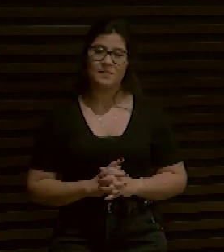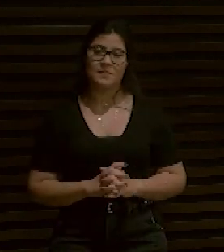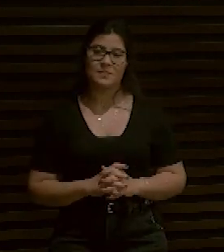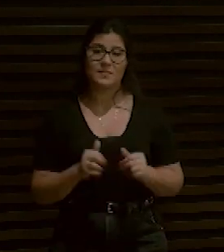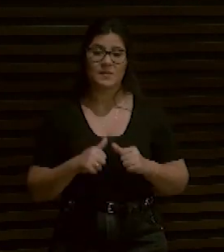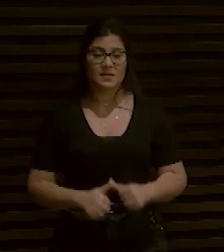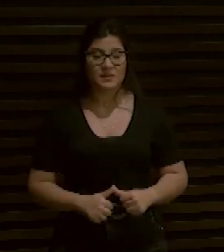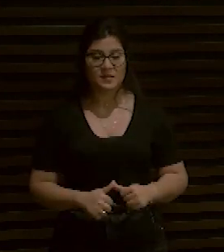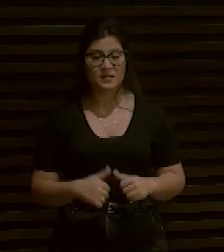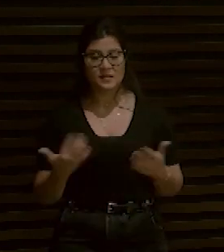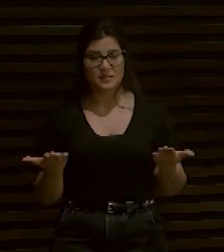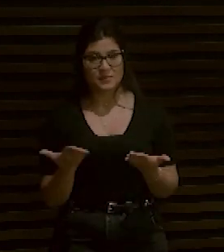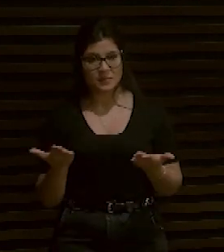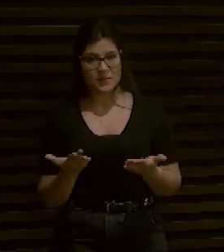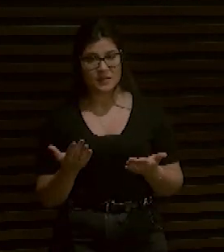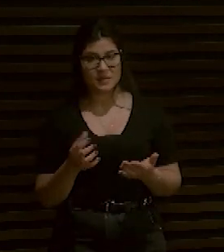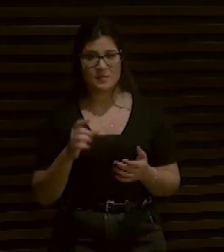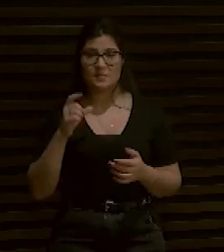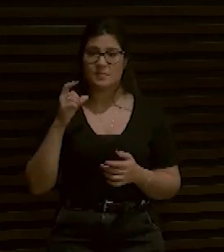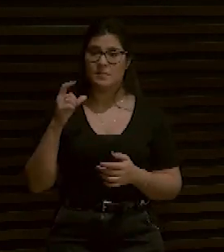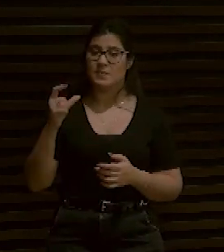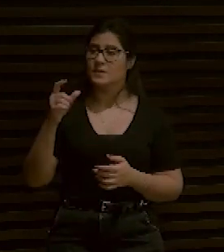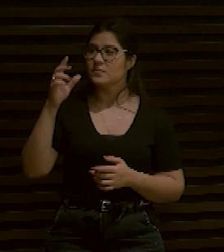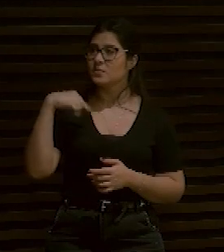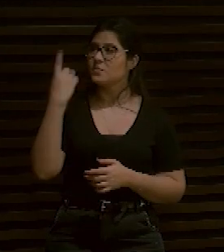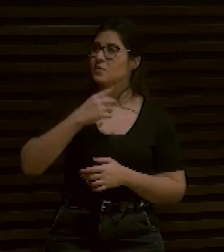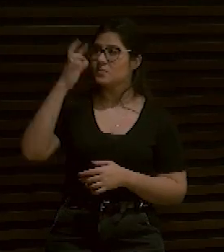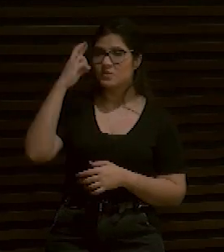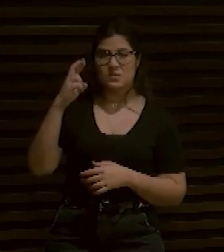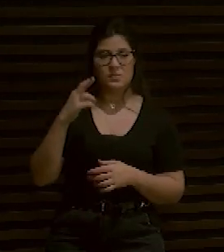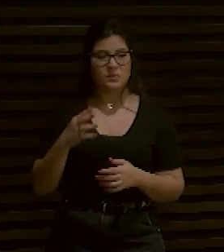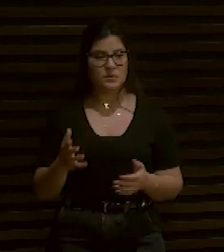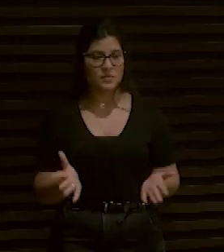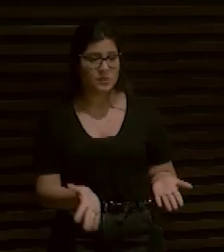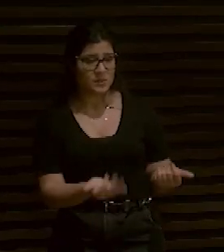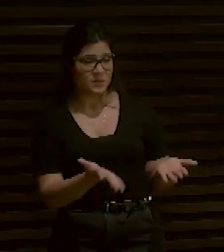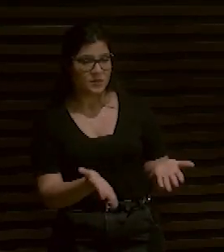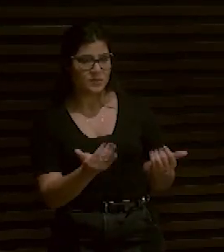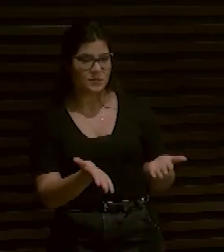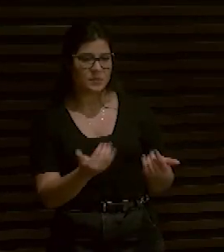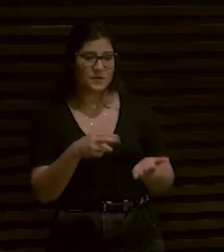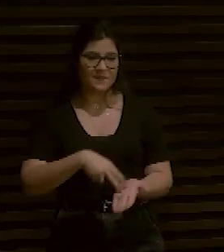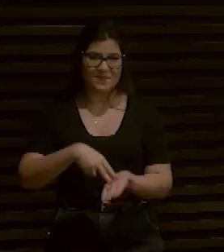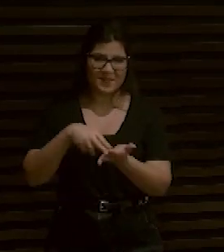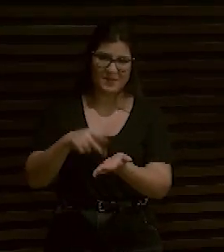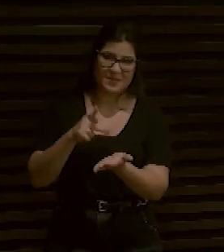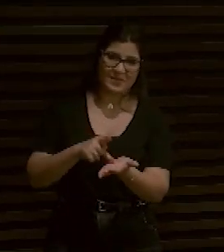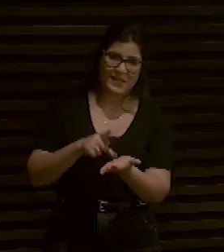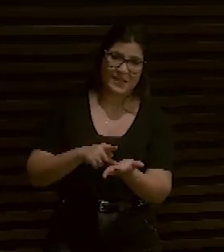Nessa manhã, pela palavra do nosso Senhor, eu quero te encorajar a perseverar nessa verdade. Eu quero te encorajar